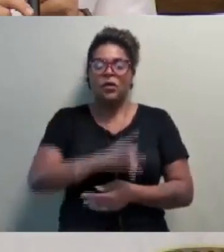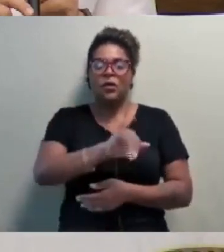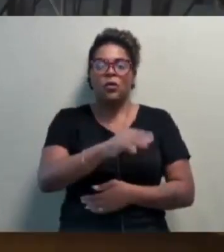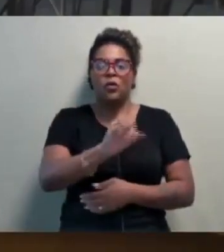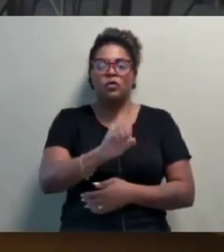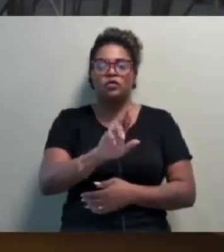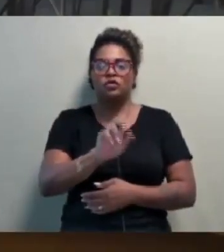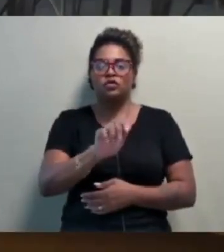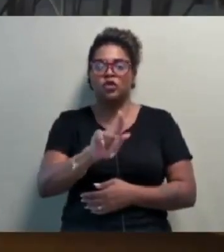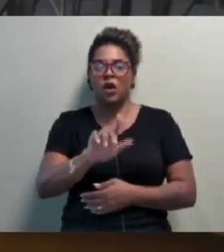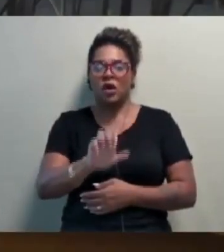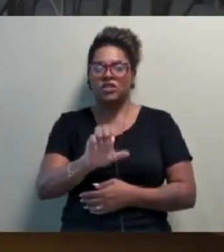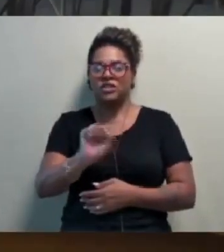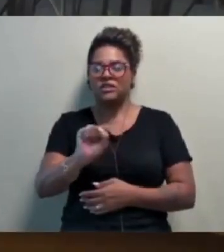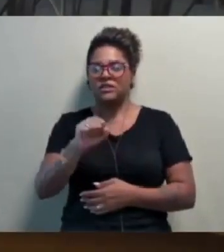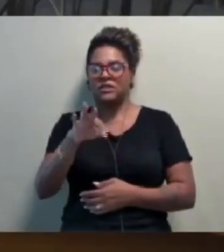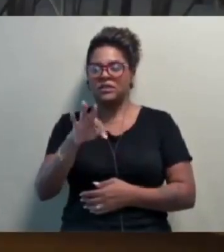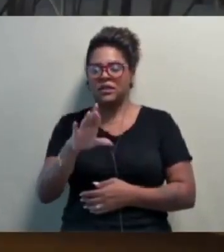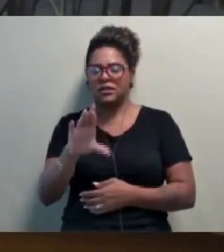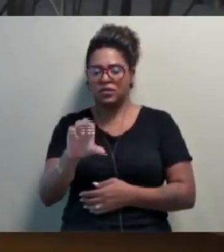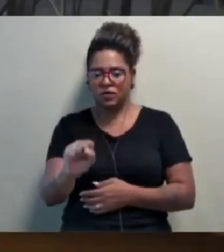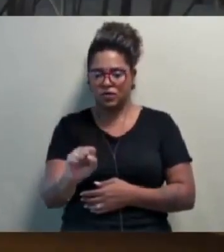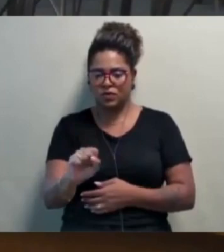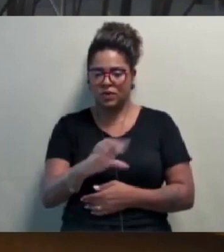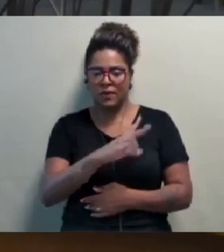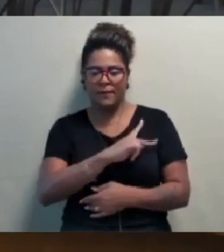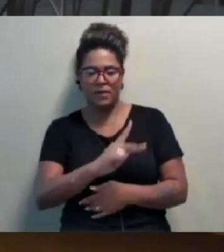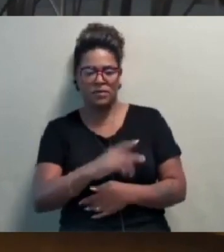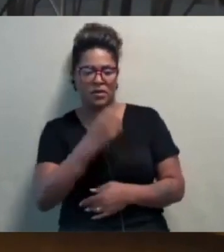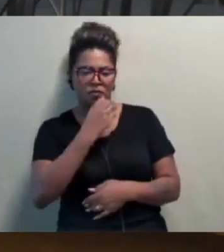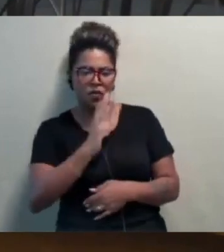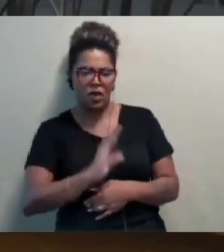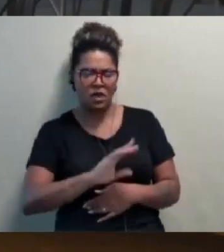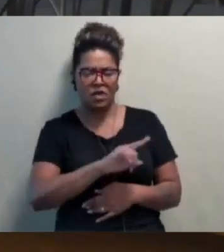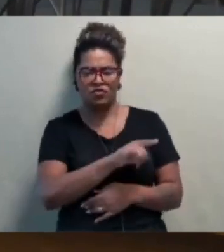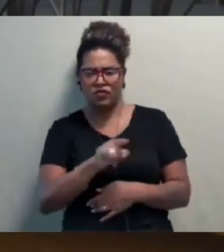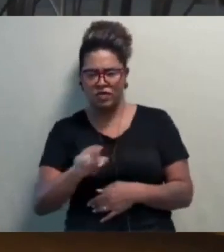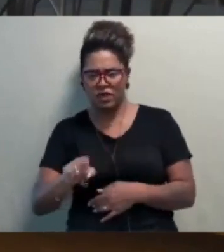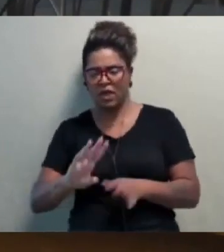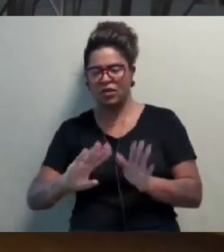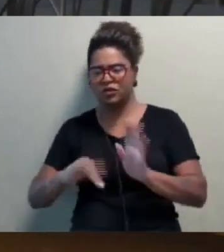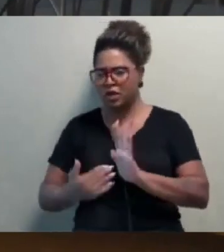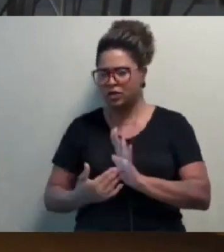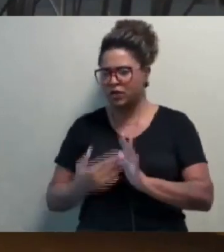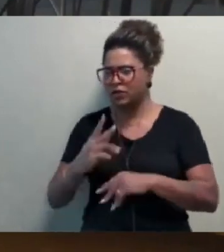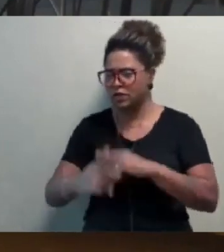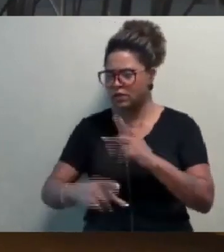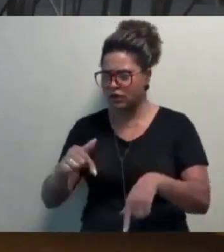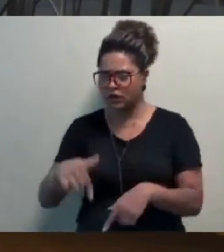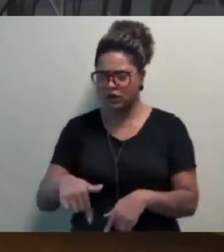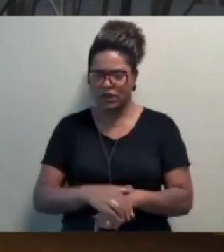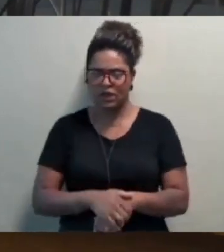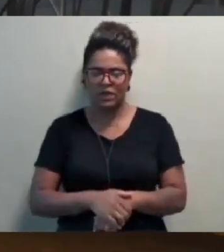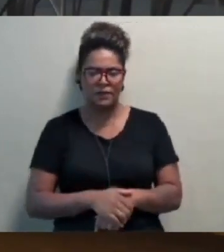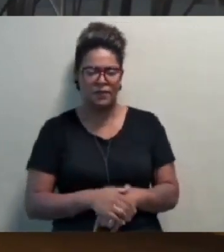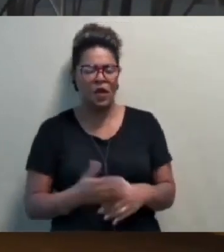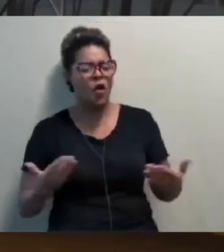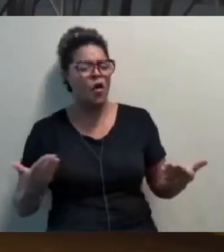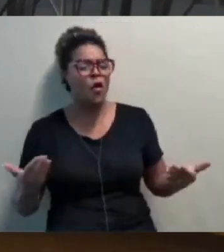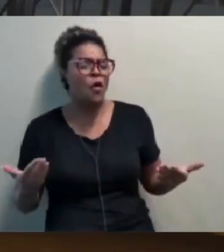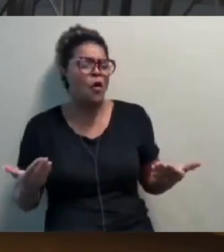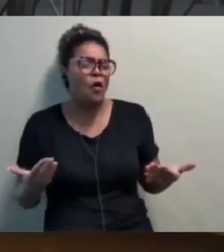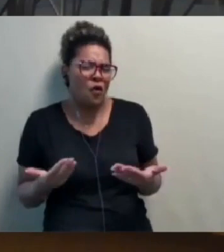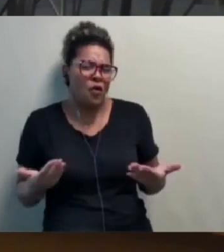Santos. Presidente, boa tarde a Vossa Excelência e aos demais. Eu não posso hoje parabenizar